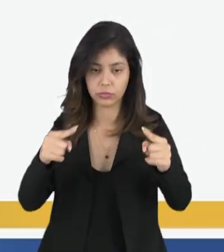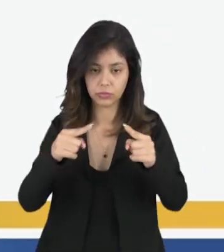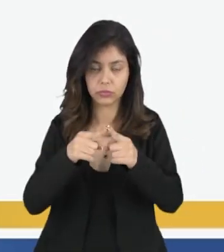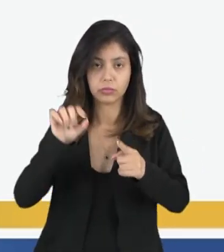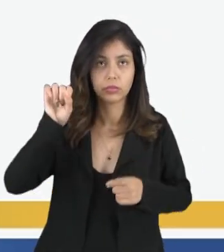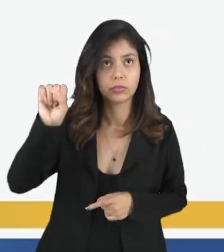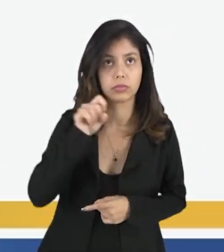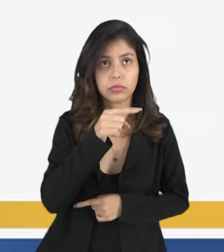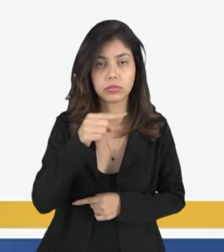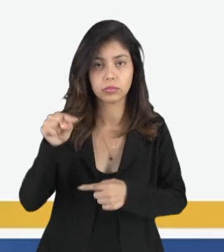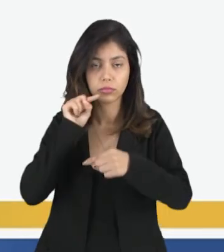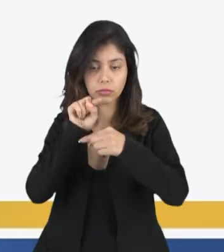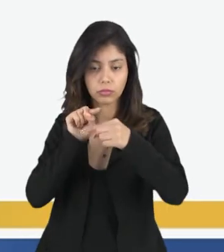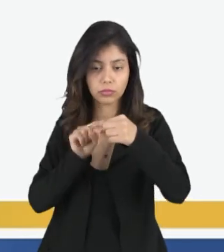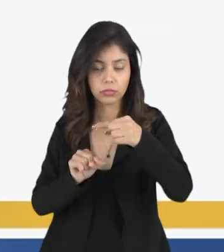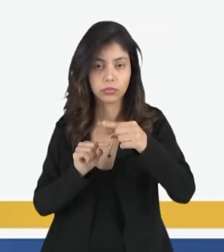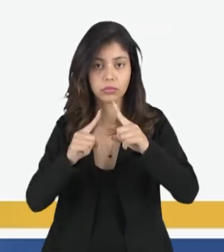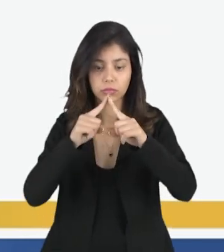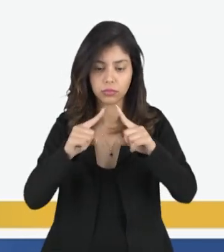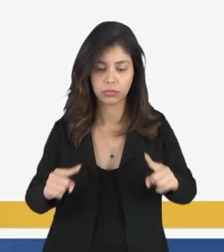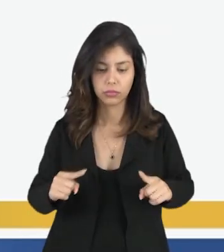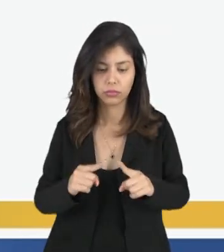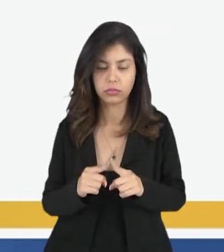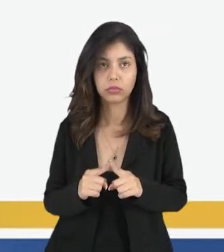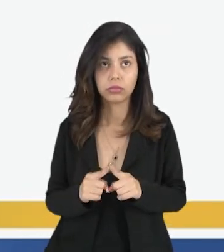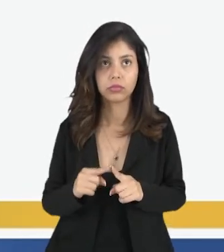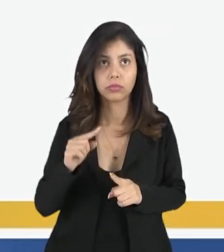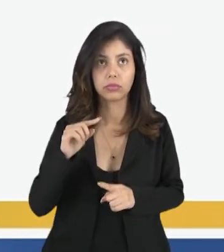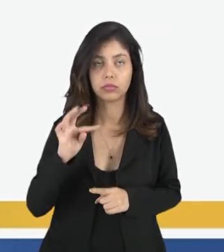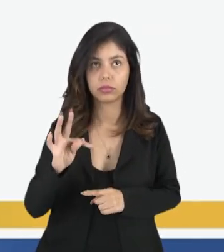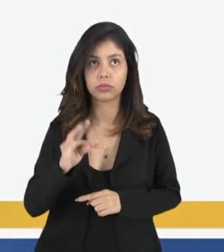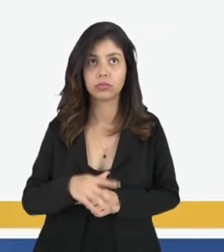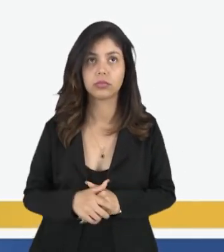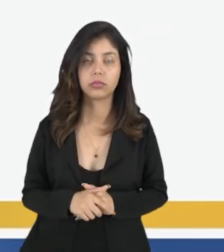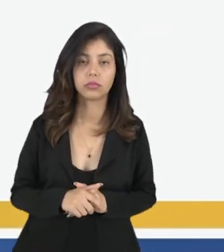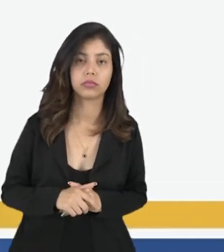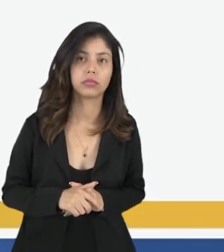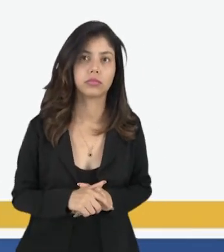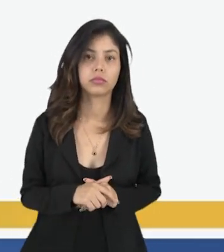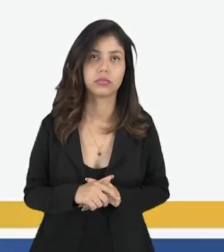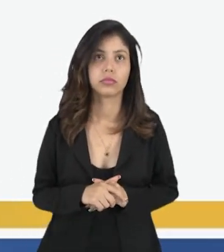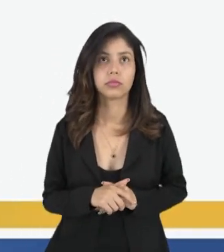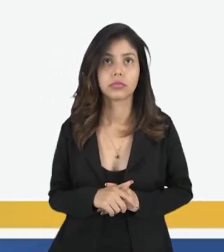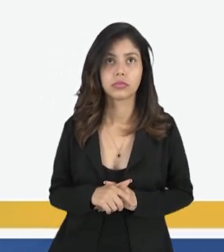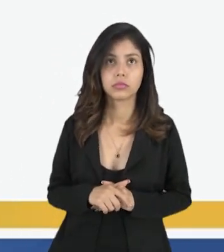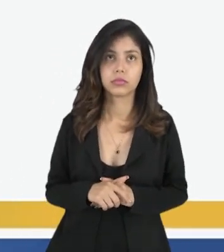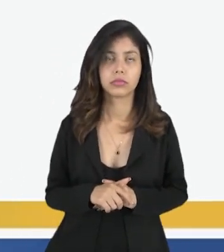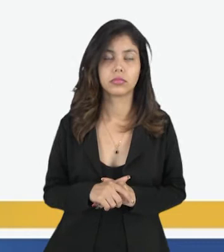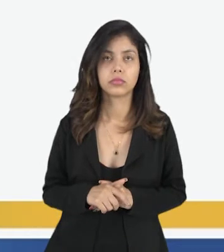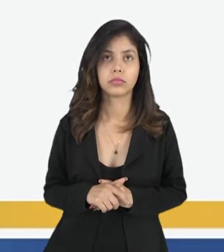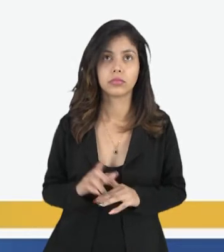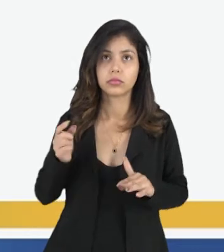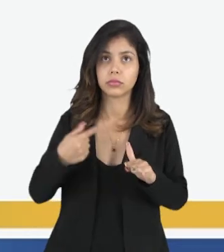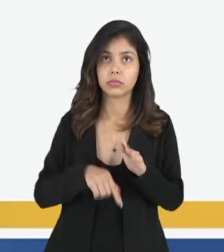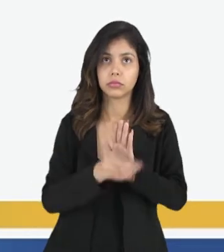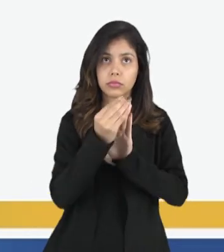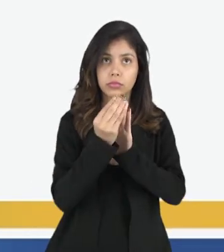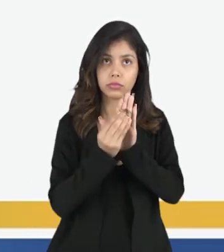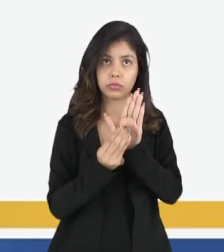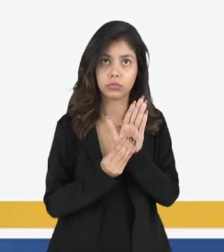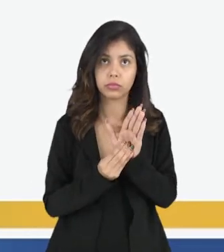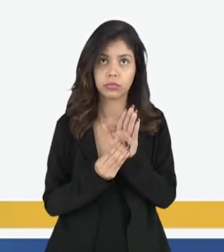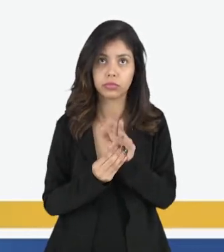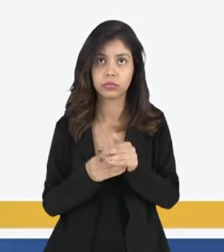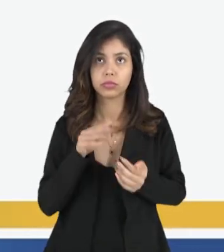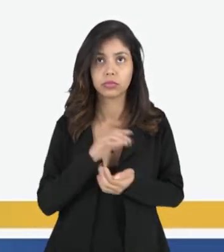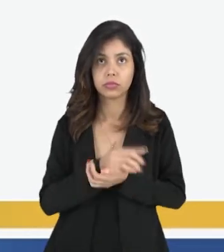pelo espaço de distância dividido pelo espaço de tempo. Então inserimos os dados fornecidos